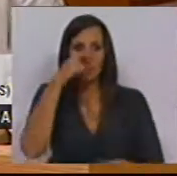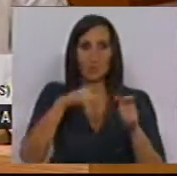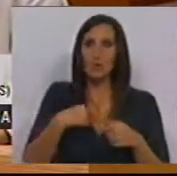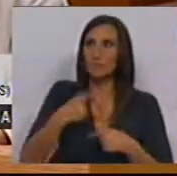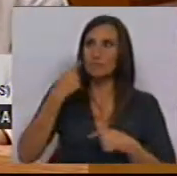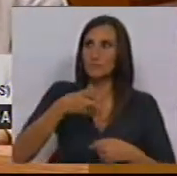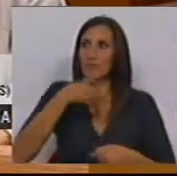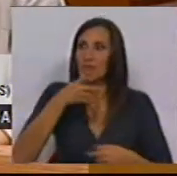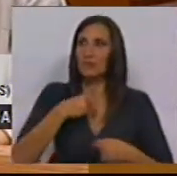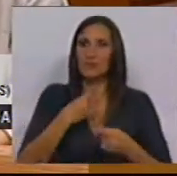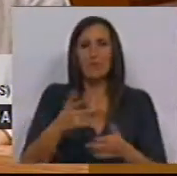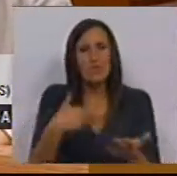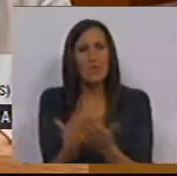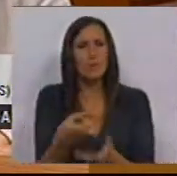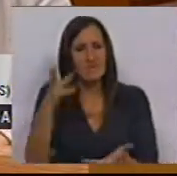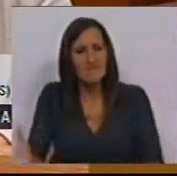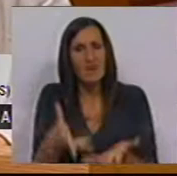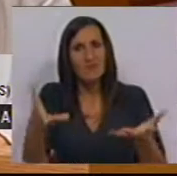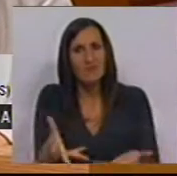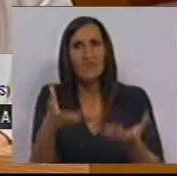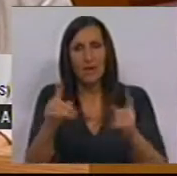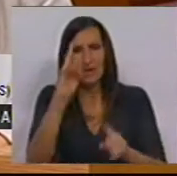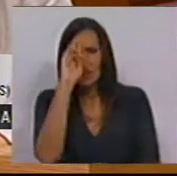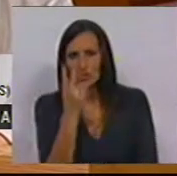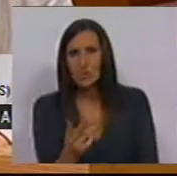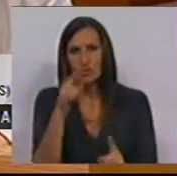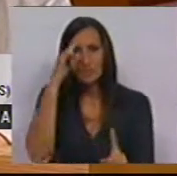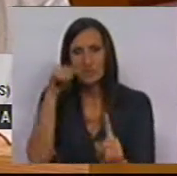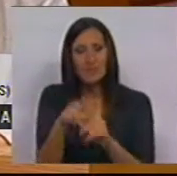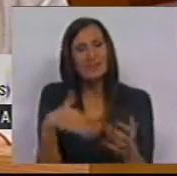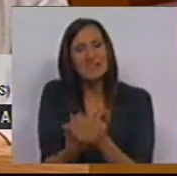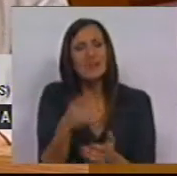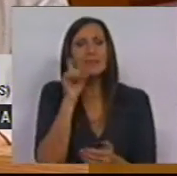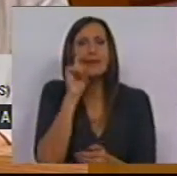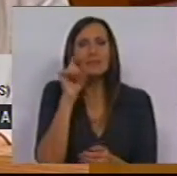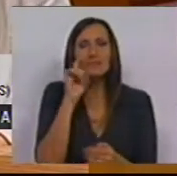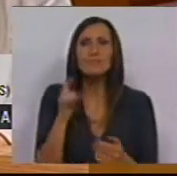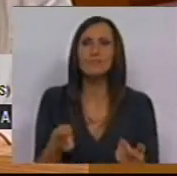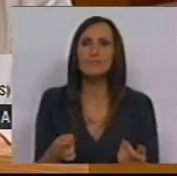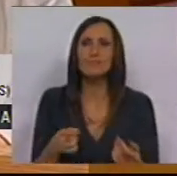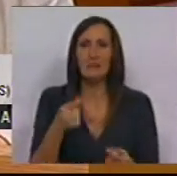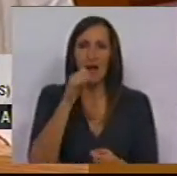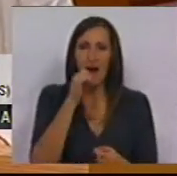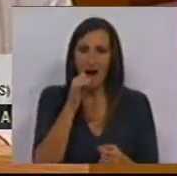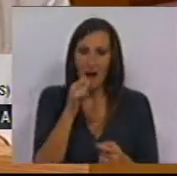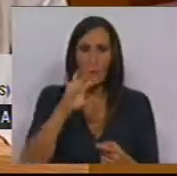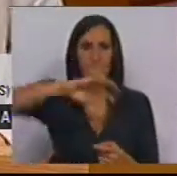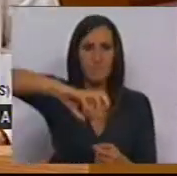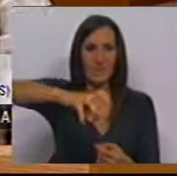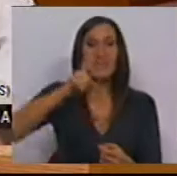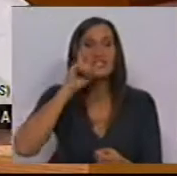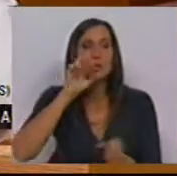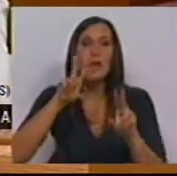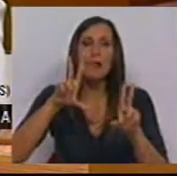cidadãos e encorajá-los a intensificar os seus esforços no sentido de garantir o fornecimento de água potável